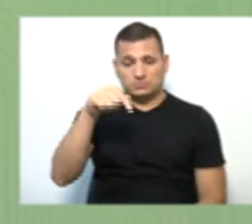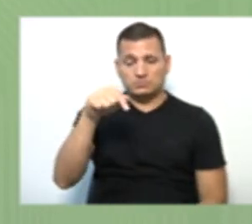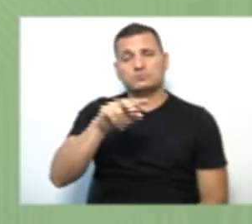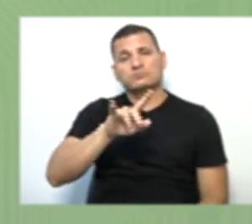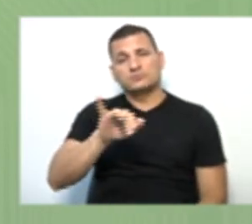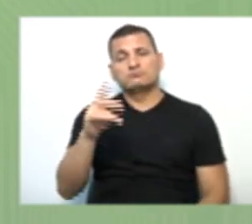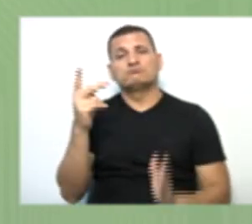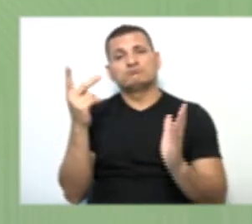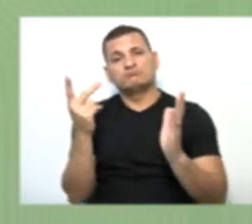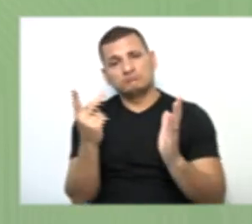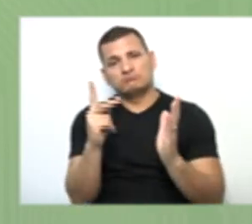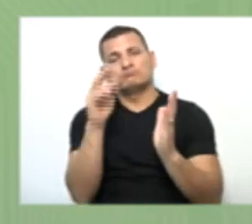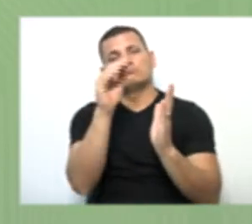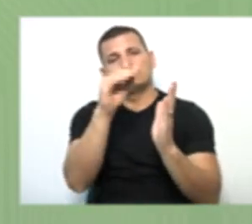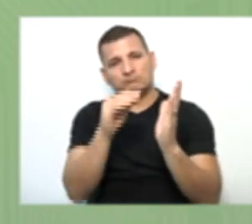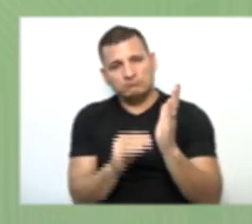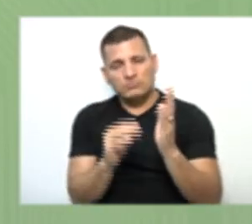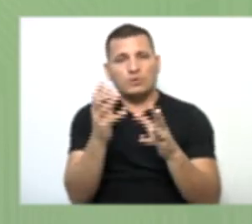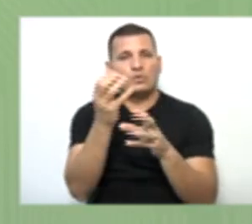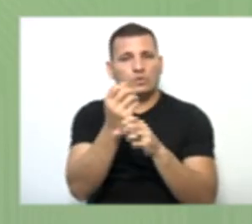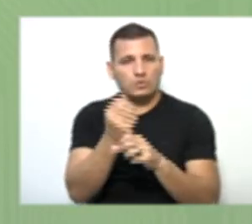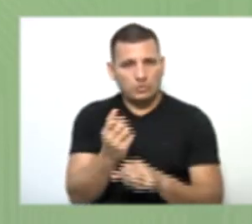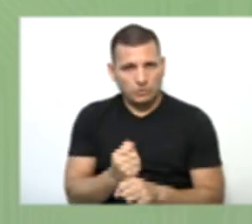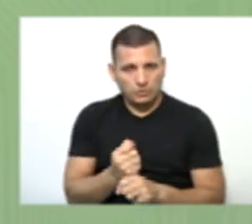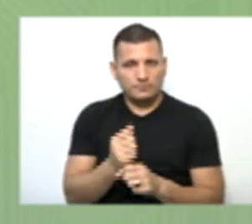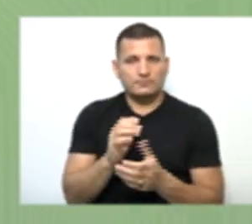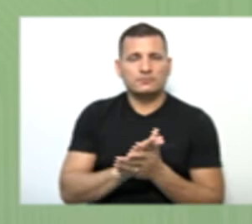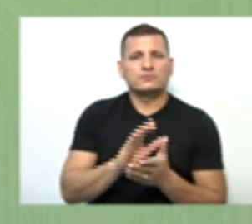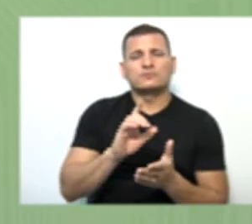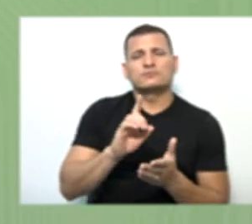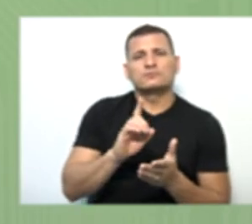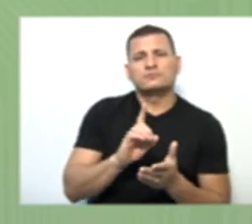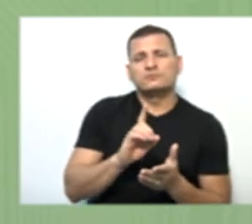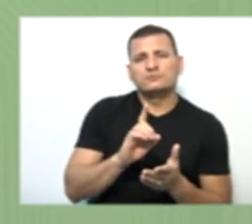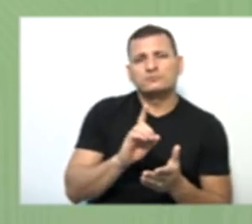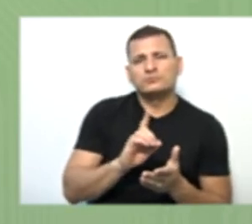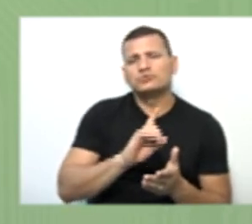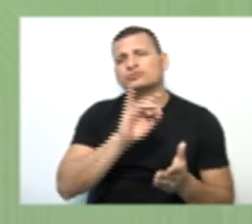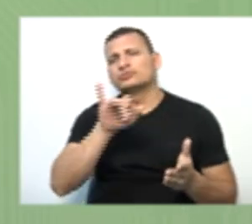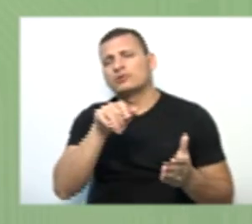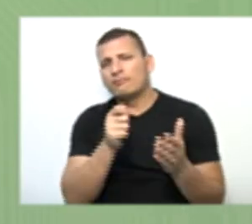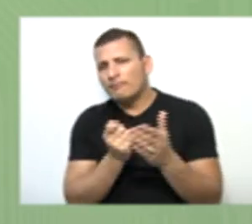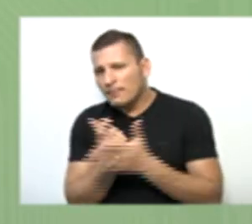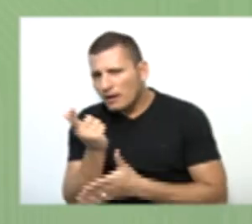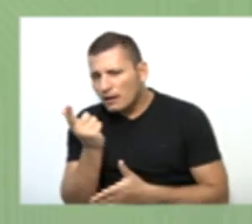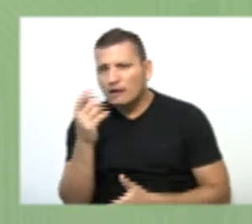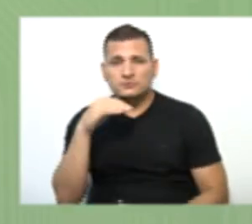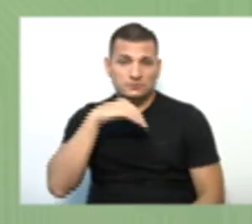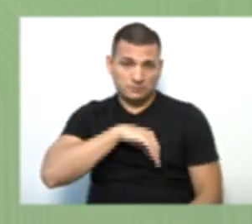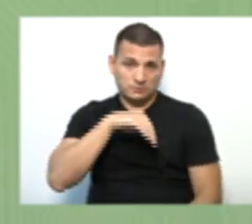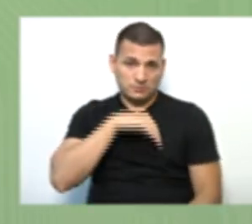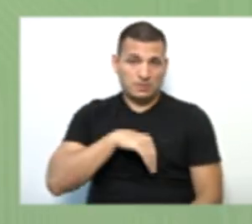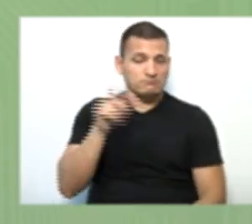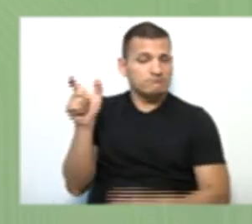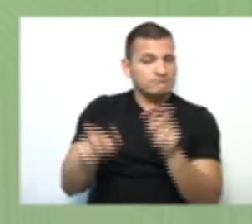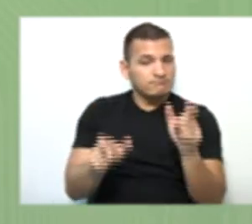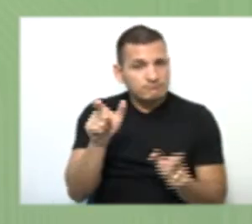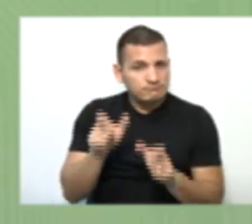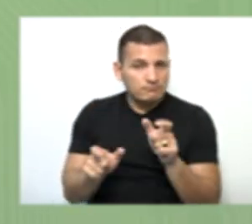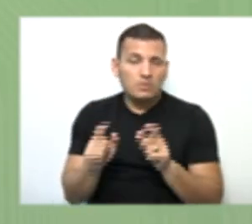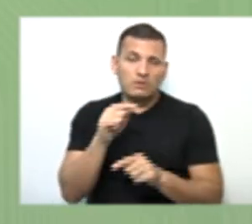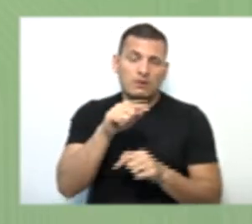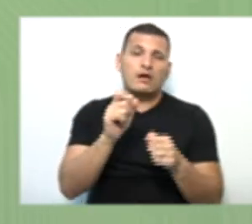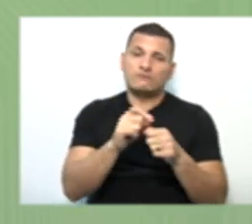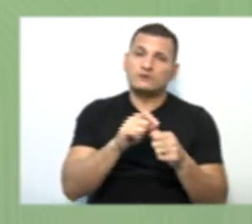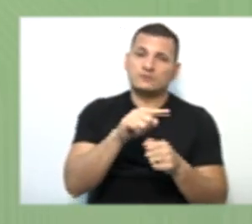na sua contabilidade. Chegou o dia de pagar o funcionário. ela vai fazer a folha de pagamento e apropriar